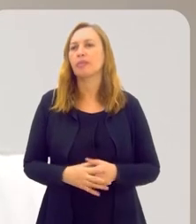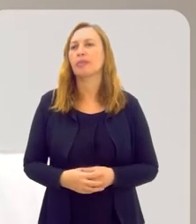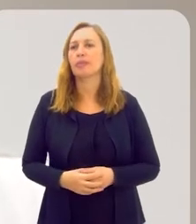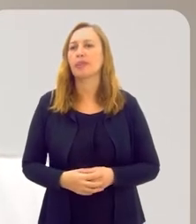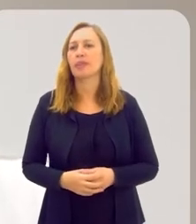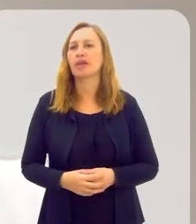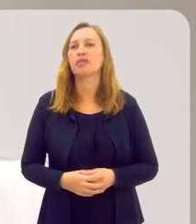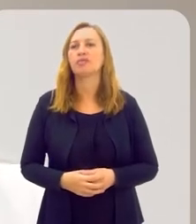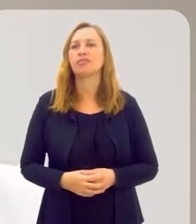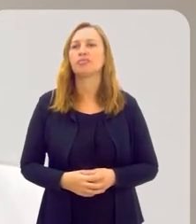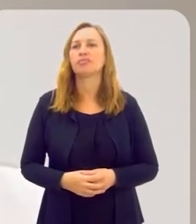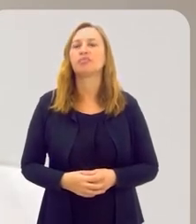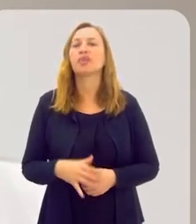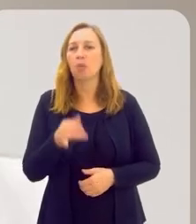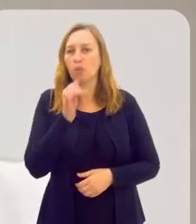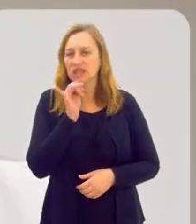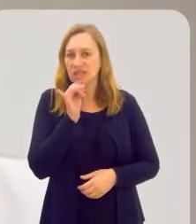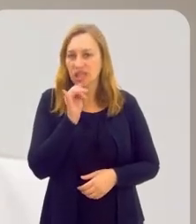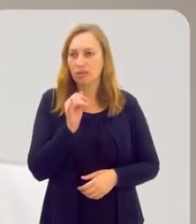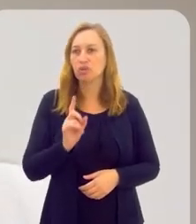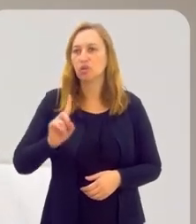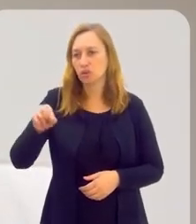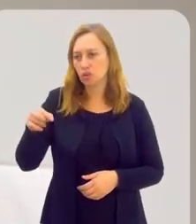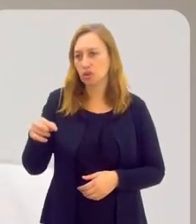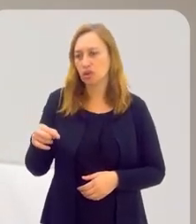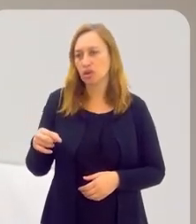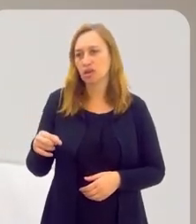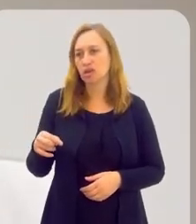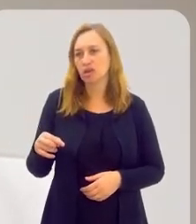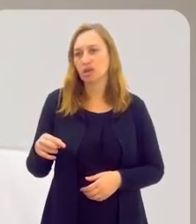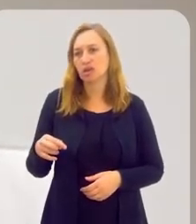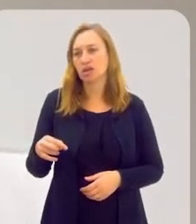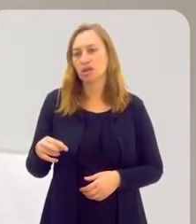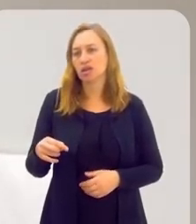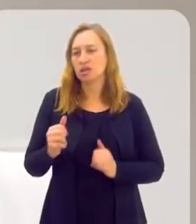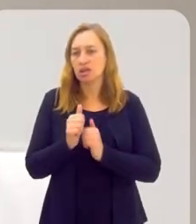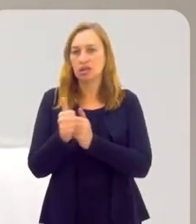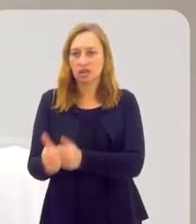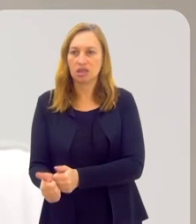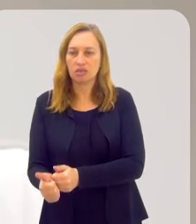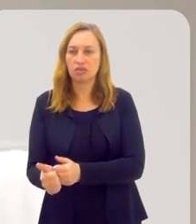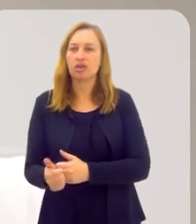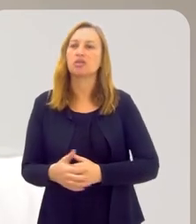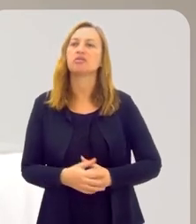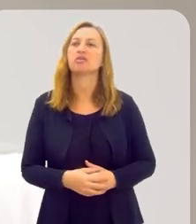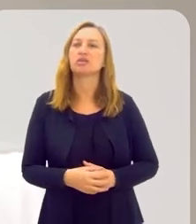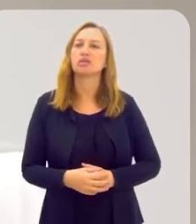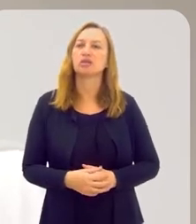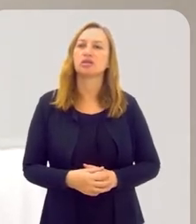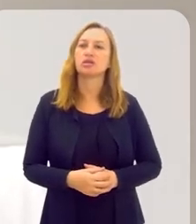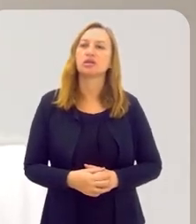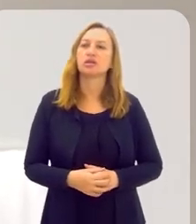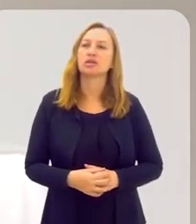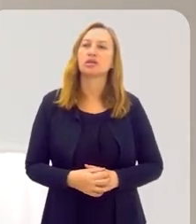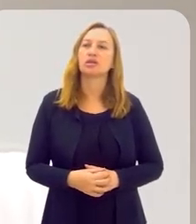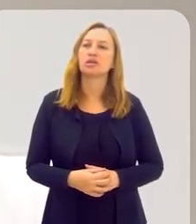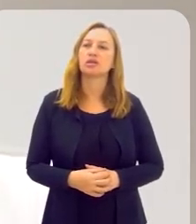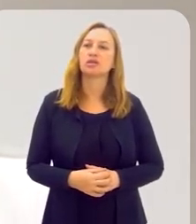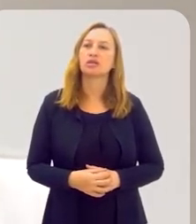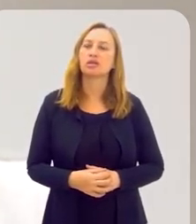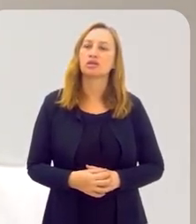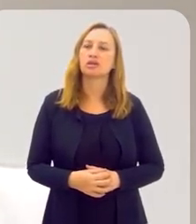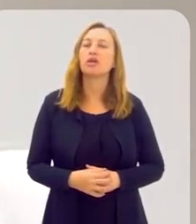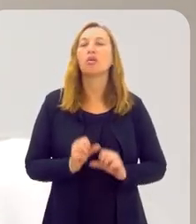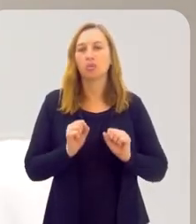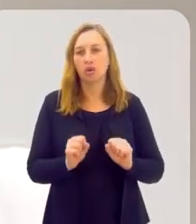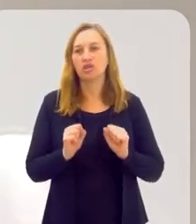portanto, é um exemplo que eu acredito ser muito válido e, nesse seguimento, indo ao encontro daquilo que me estavam a perguntar,